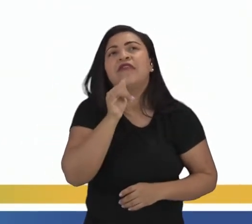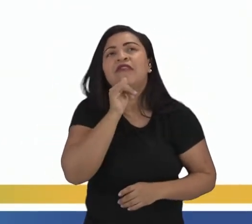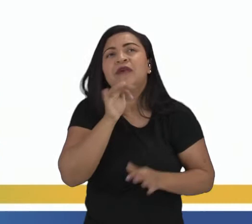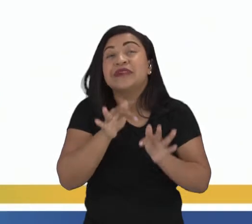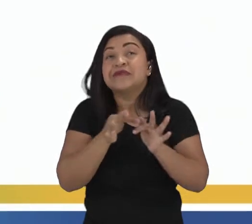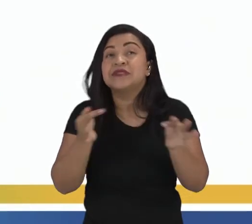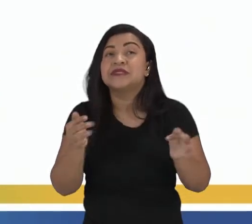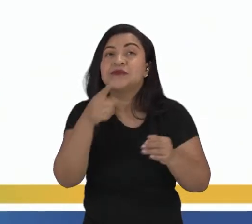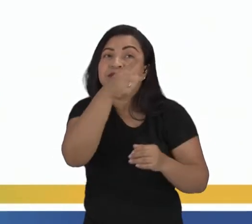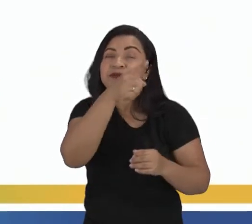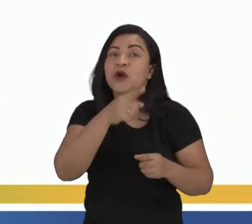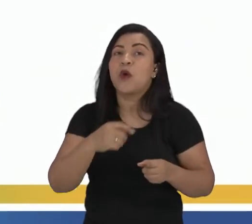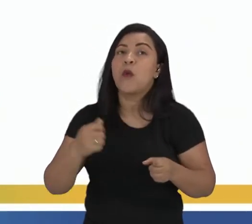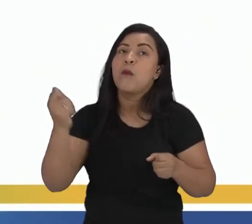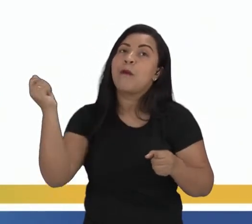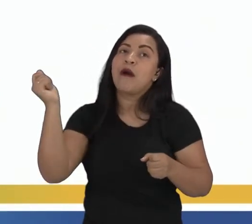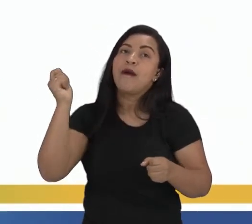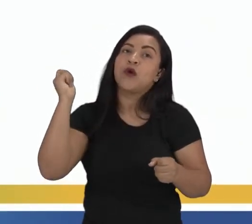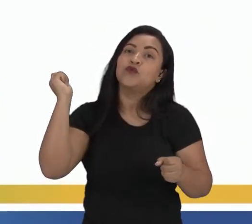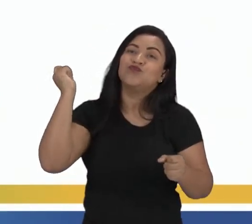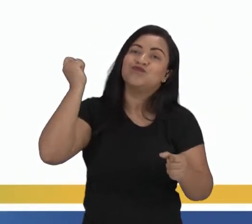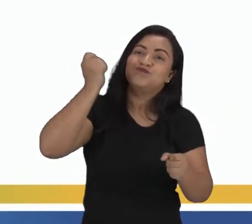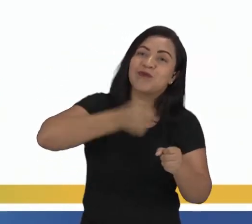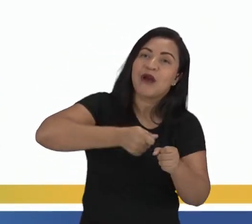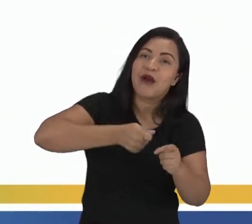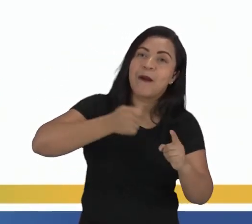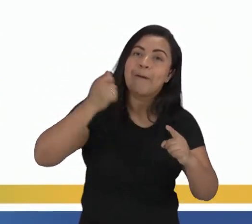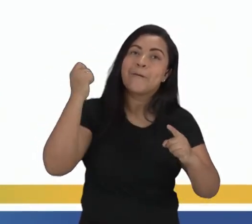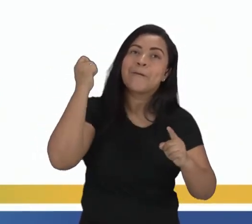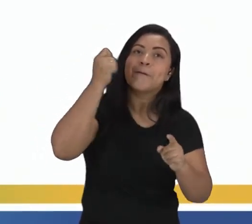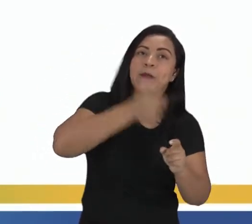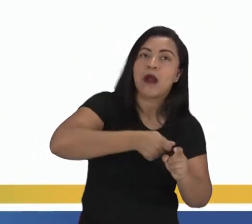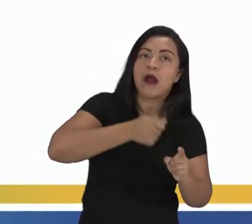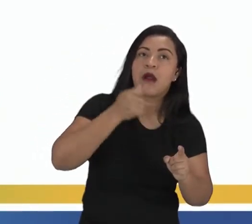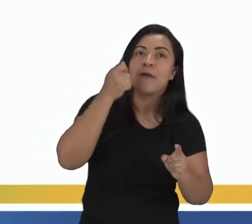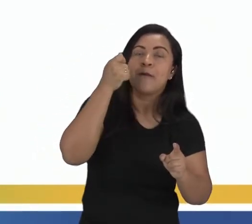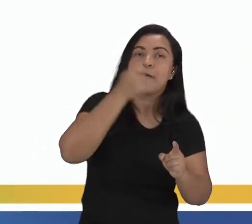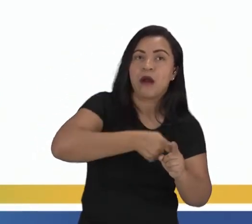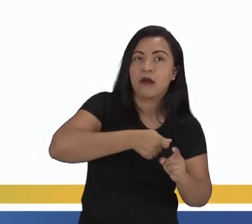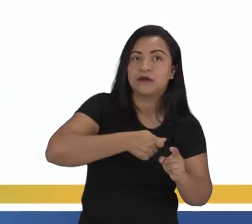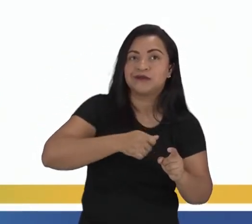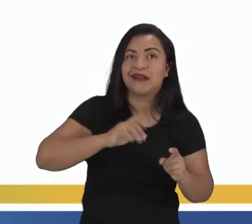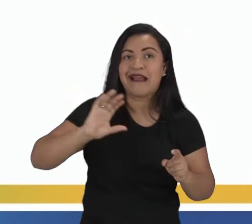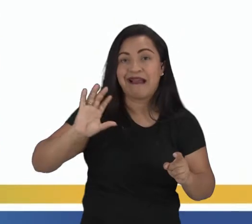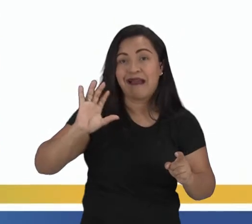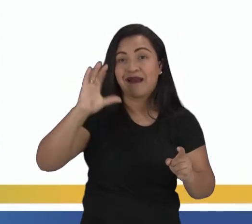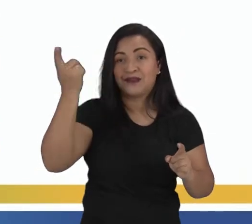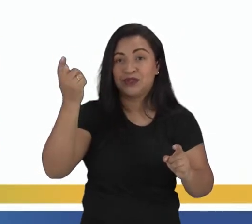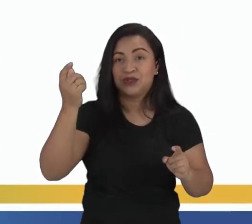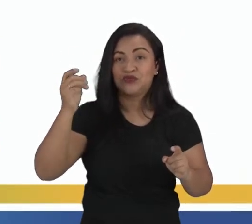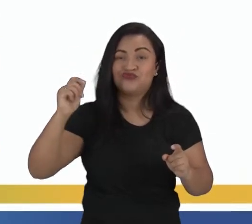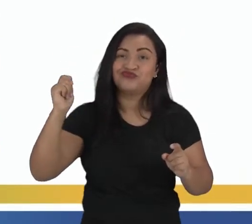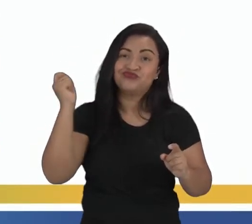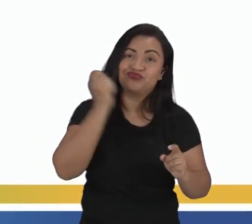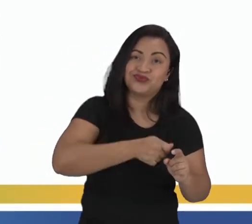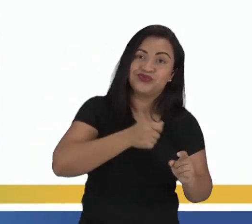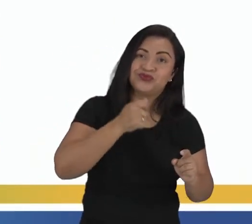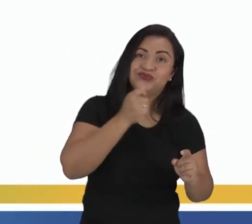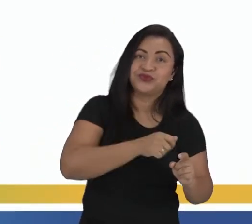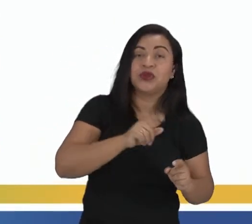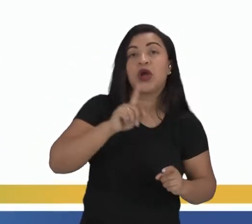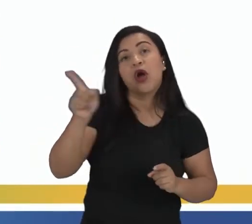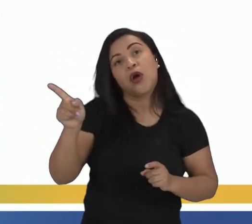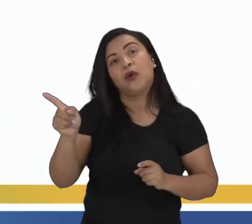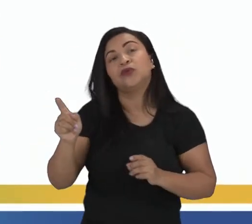o prego bate no martelo. A ação: martelo bate no prego. Reação: força que o foguete faz no